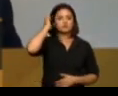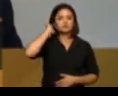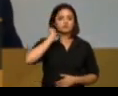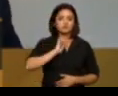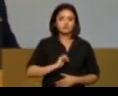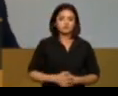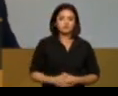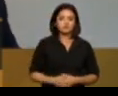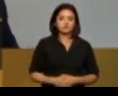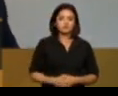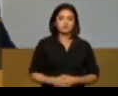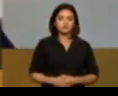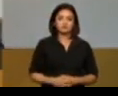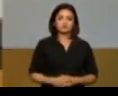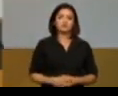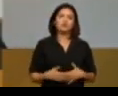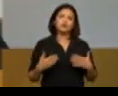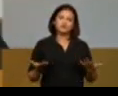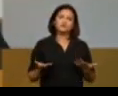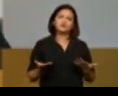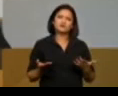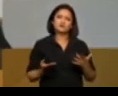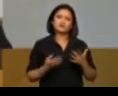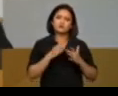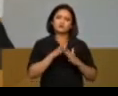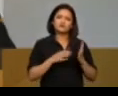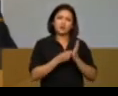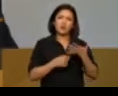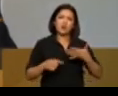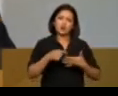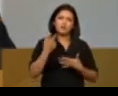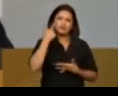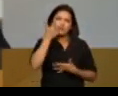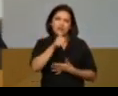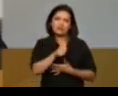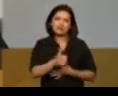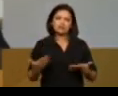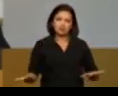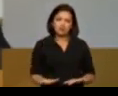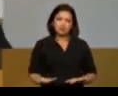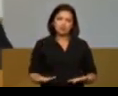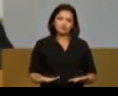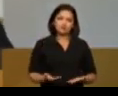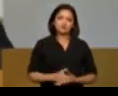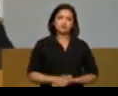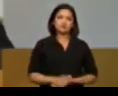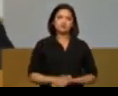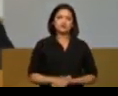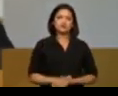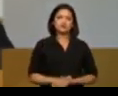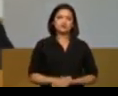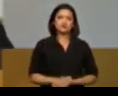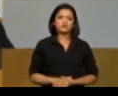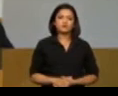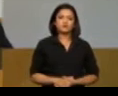A situação específica sob análise, no caso específico da empresa em comento, observa,